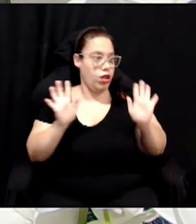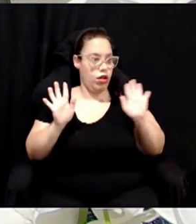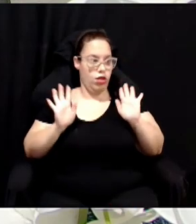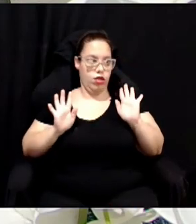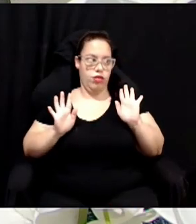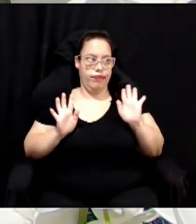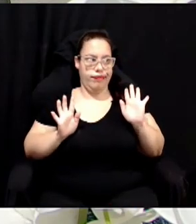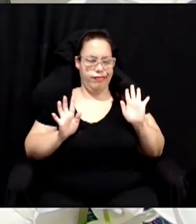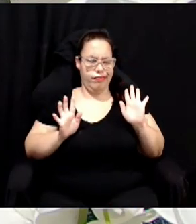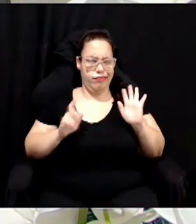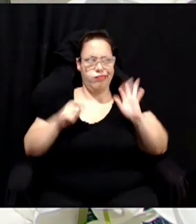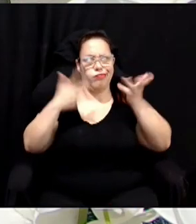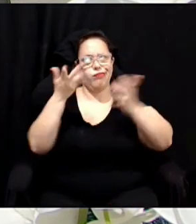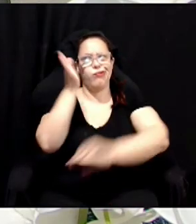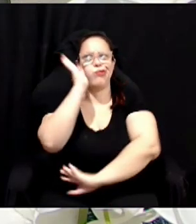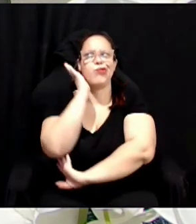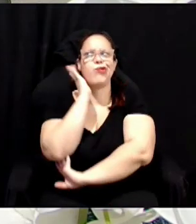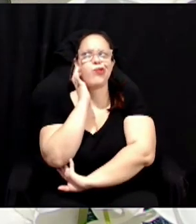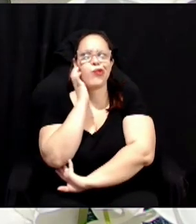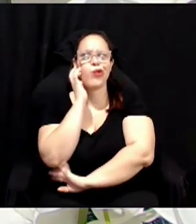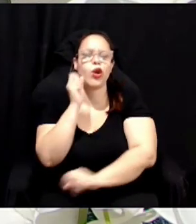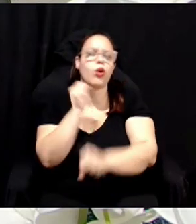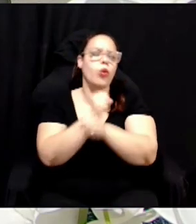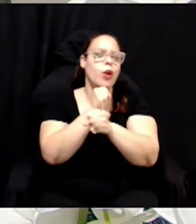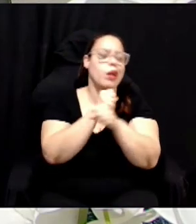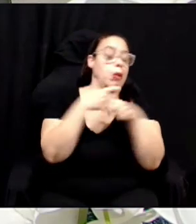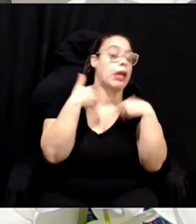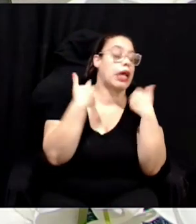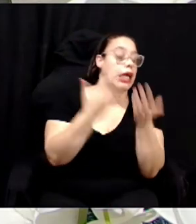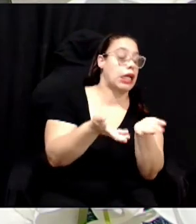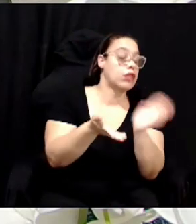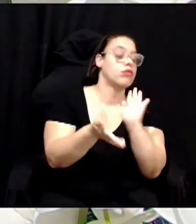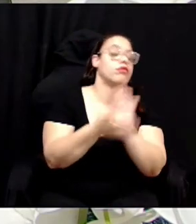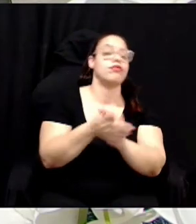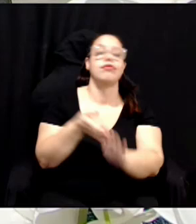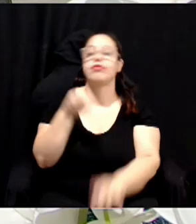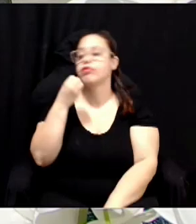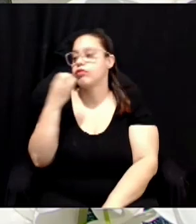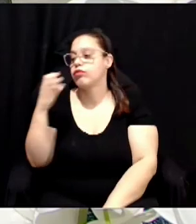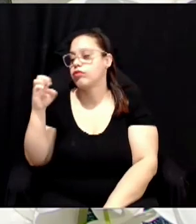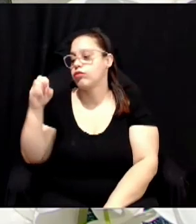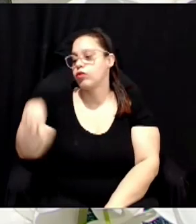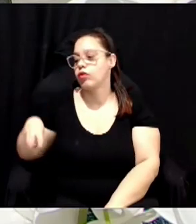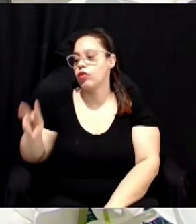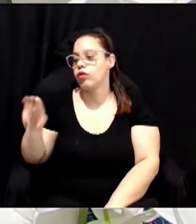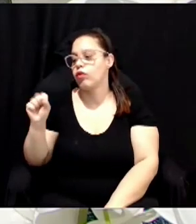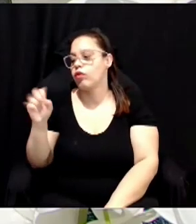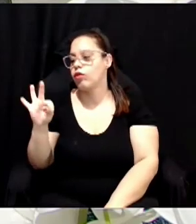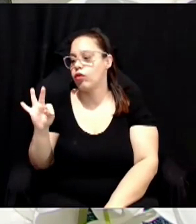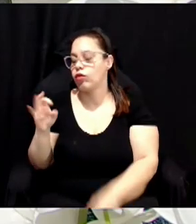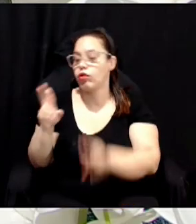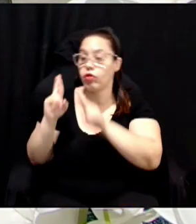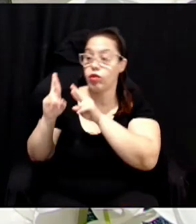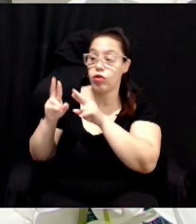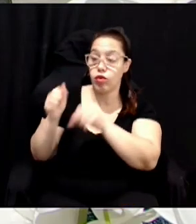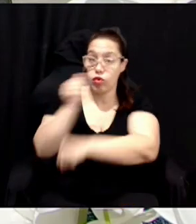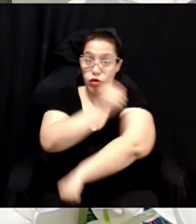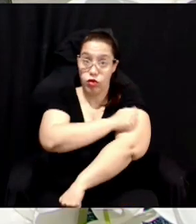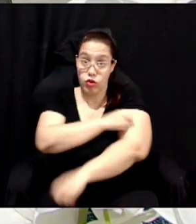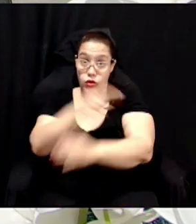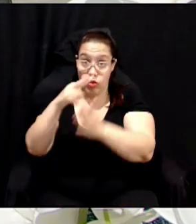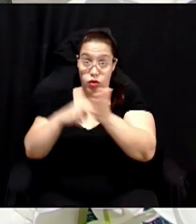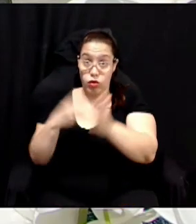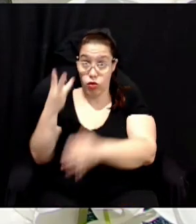que vem pela frente? O que você pode falar aí, professor? Bom, a Convest lança, né, e espera que os alunos leiam, ao longo dos 3 anos do